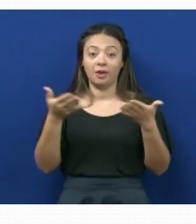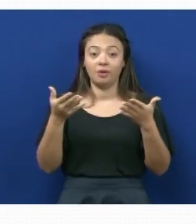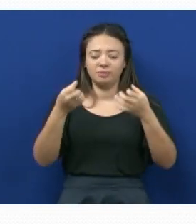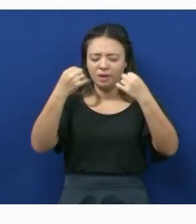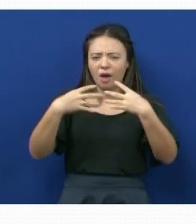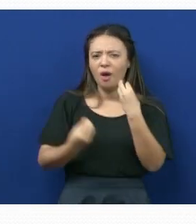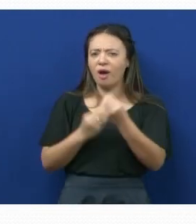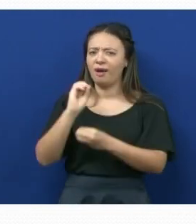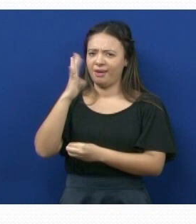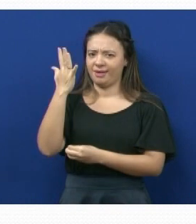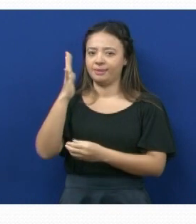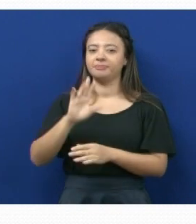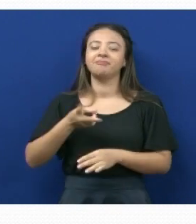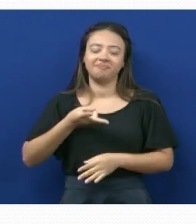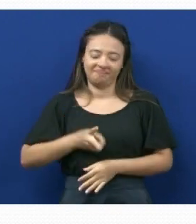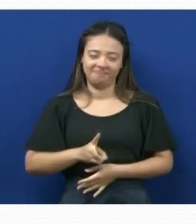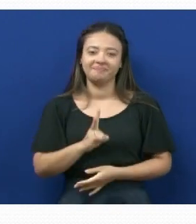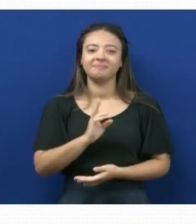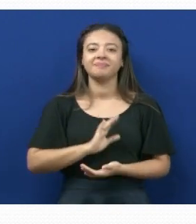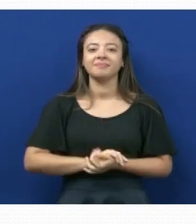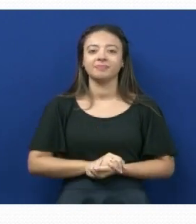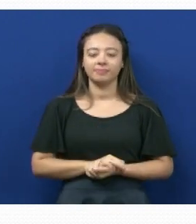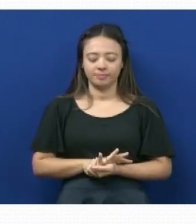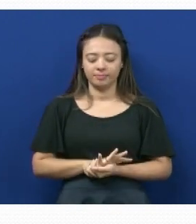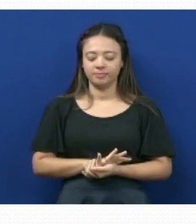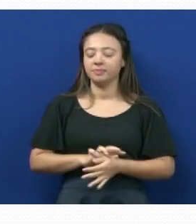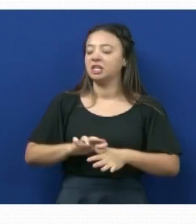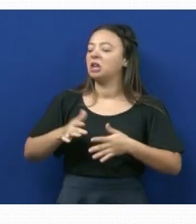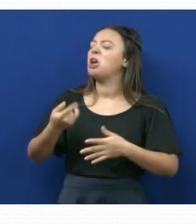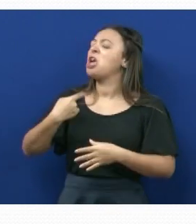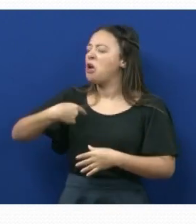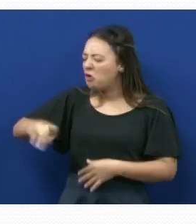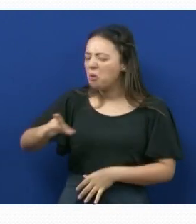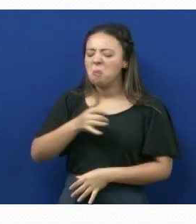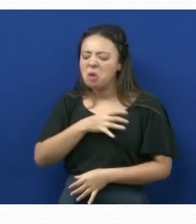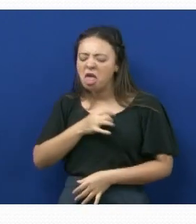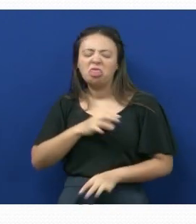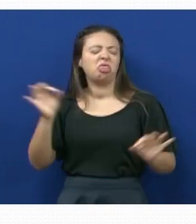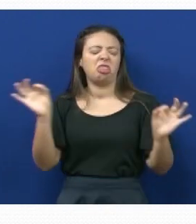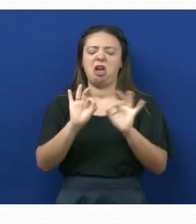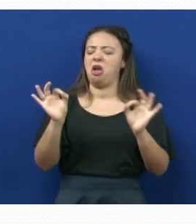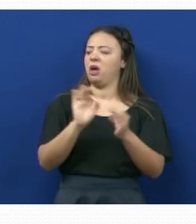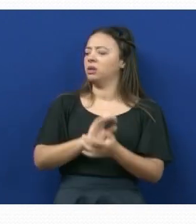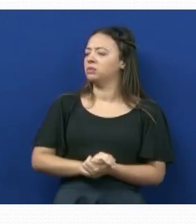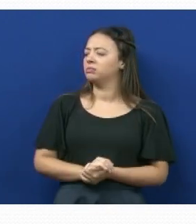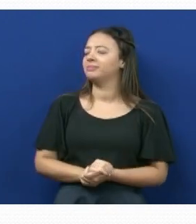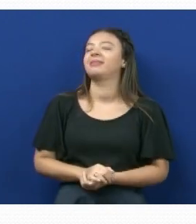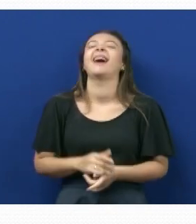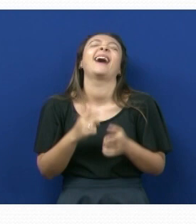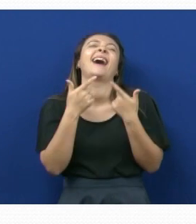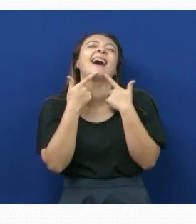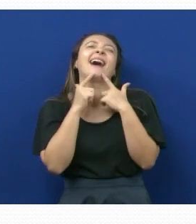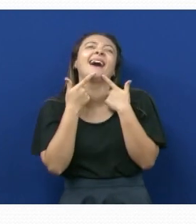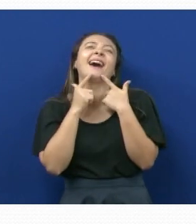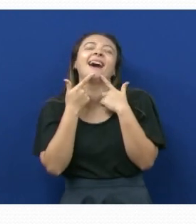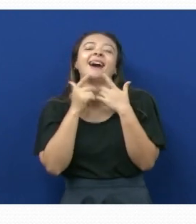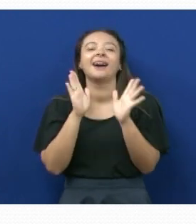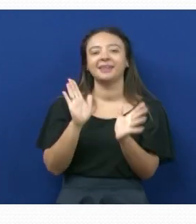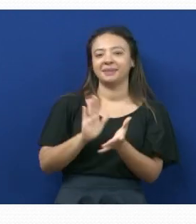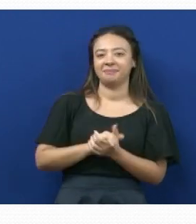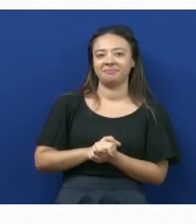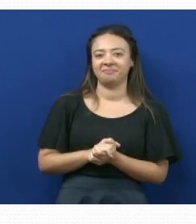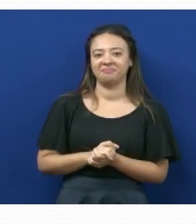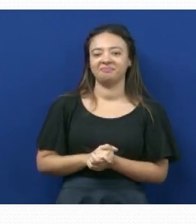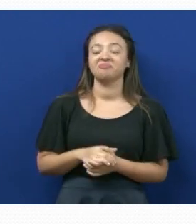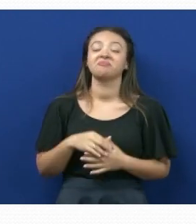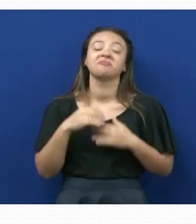acontece? Continuando. Pois vou sem medo, quer saber? Dá uma gargalhada rouca e faz o